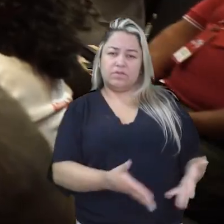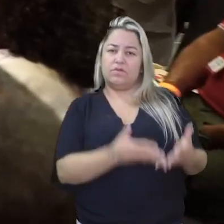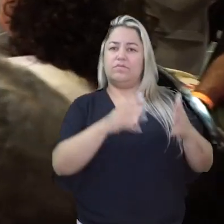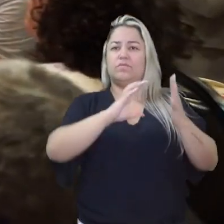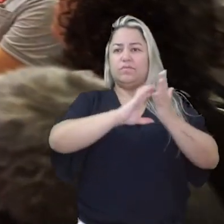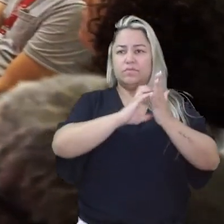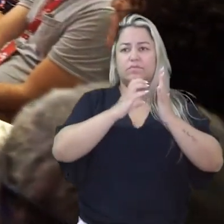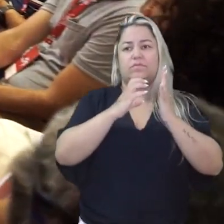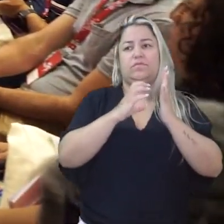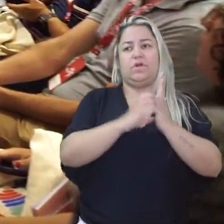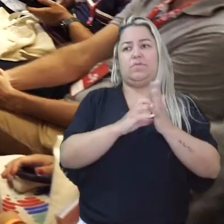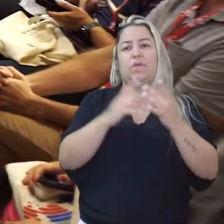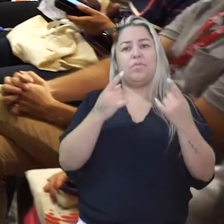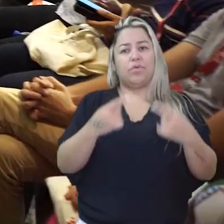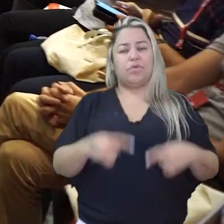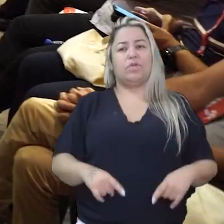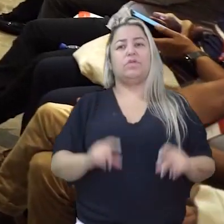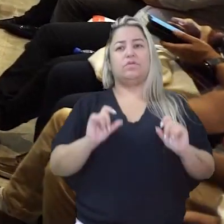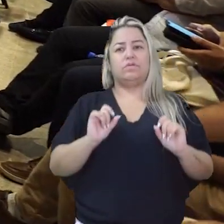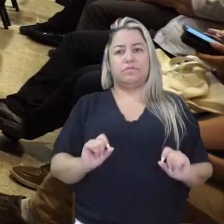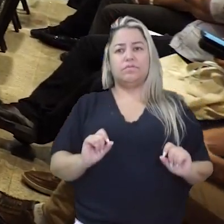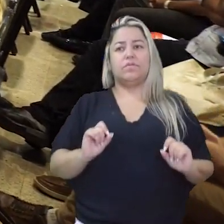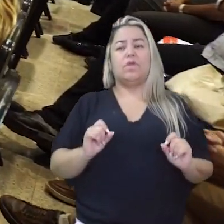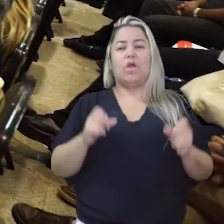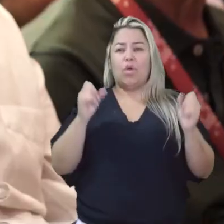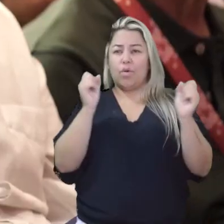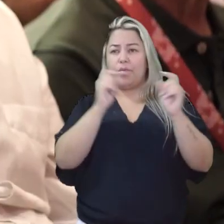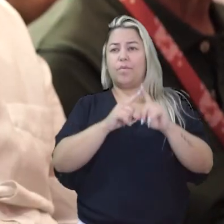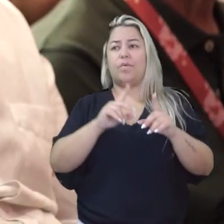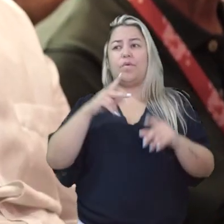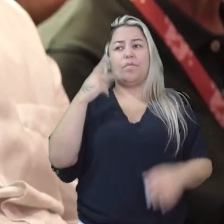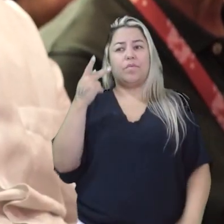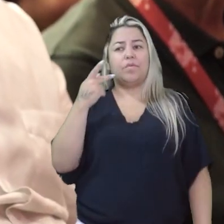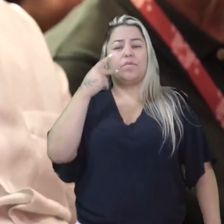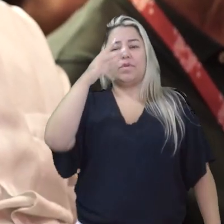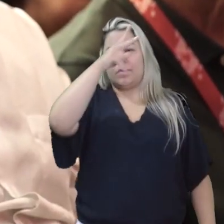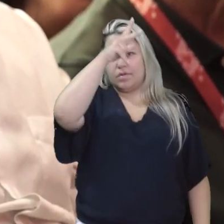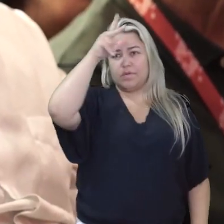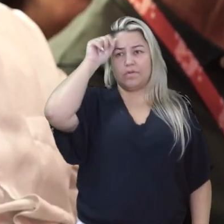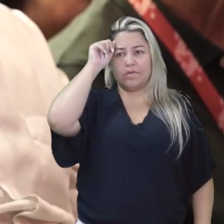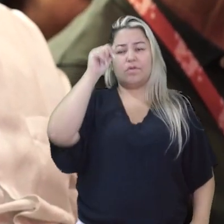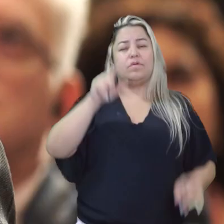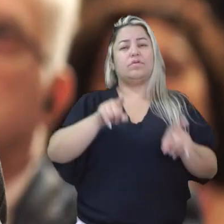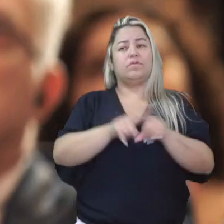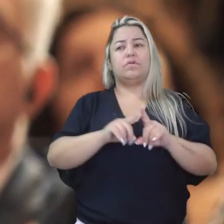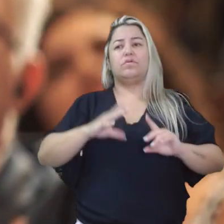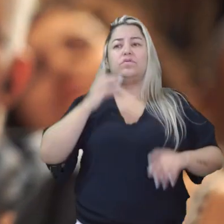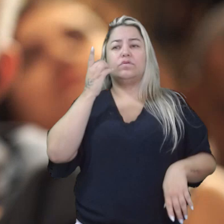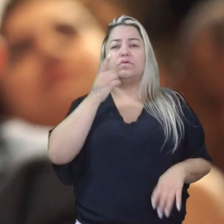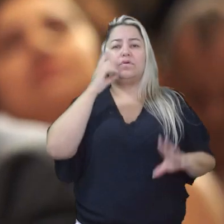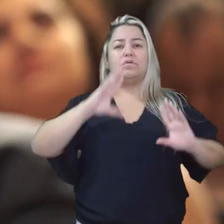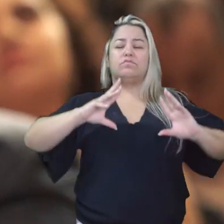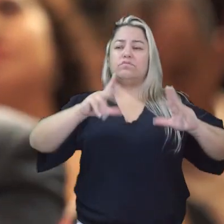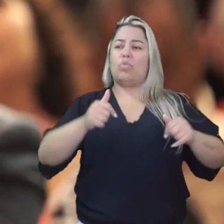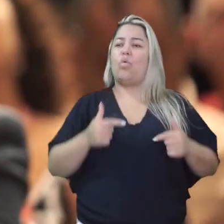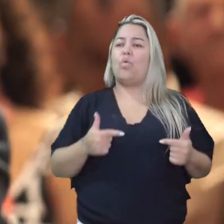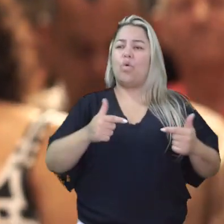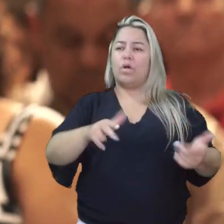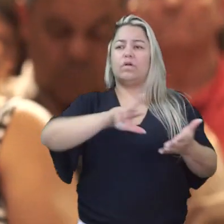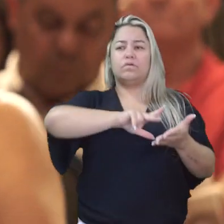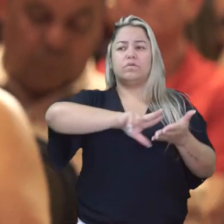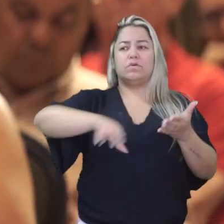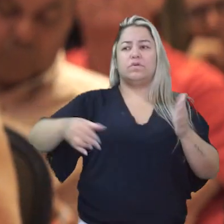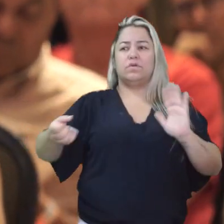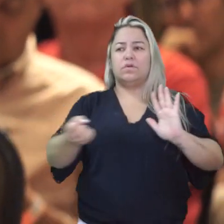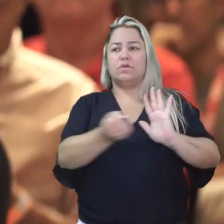partido diante de um cenário político complexo. Prefeitos, vereadores, parlamentares, dirigentes e militantes